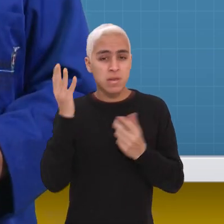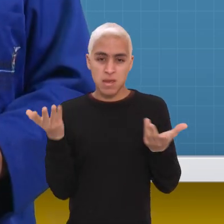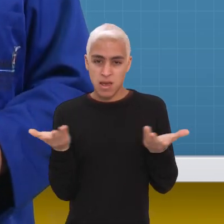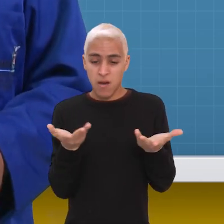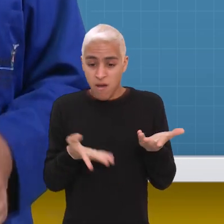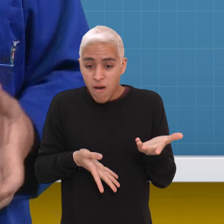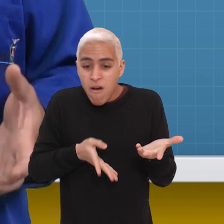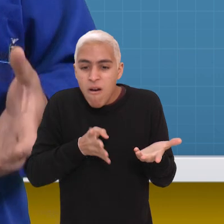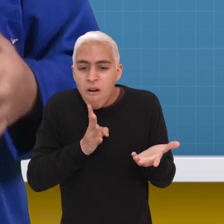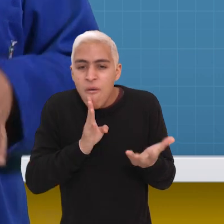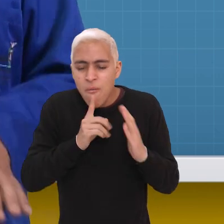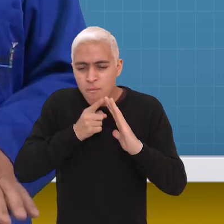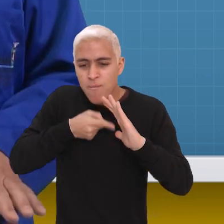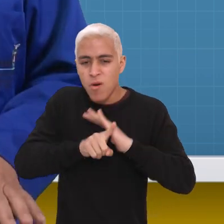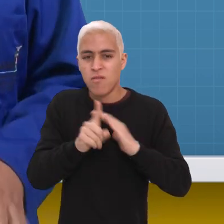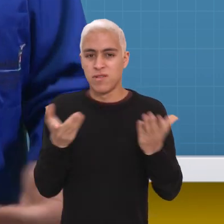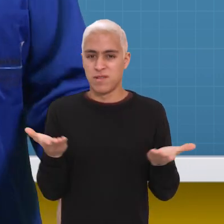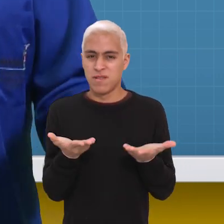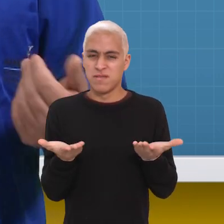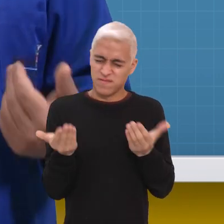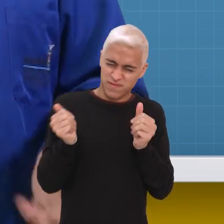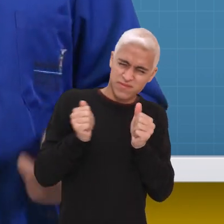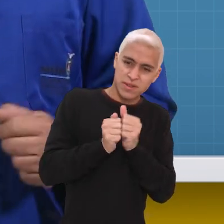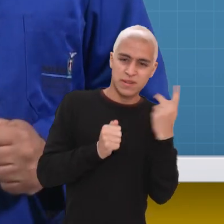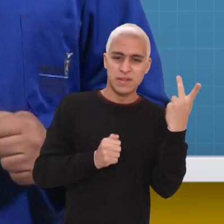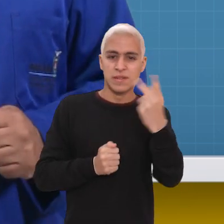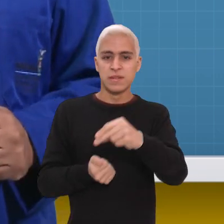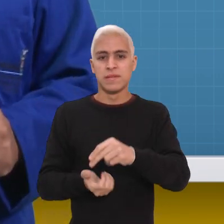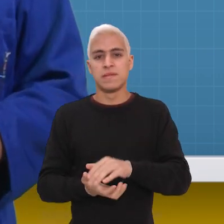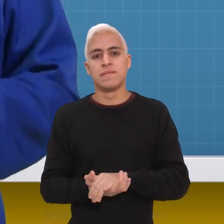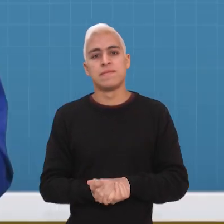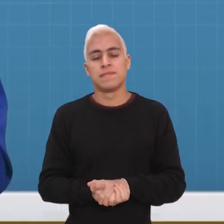vamos conhecer ela a fundo agora. Vem comigo.